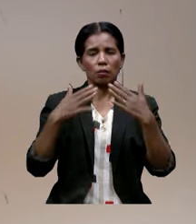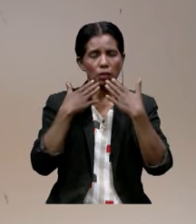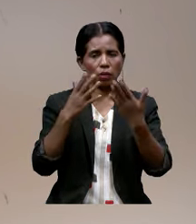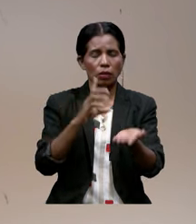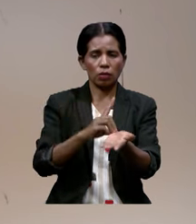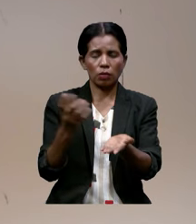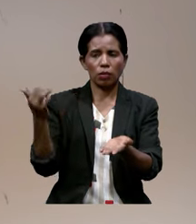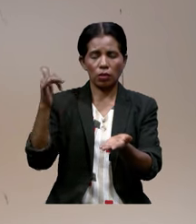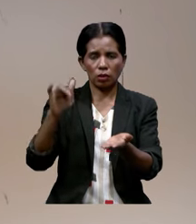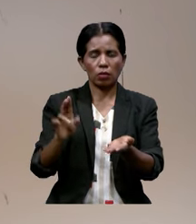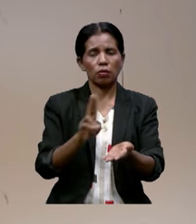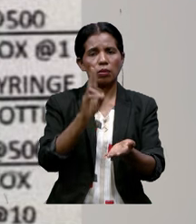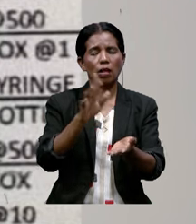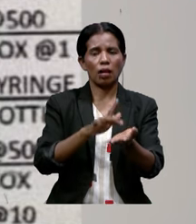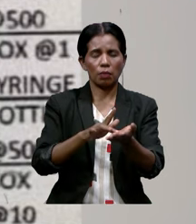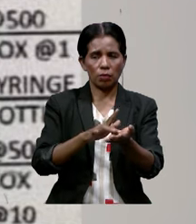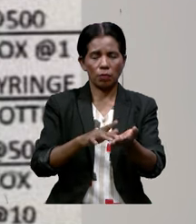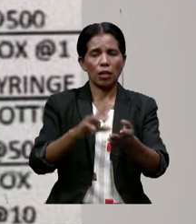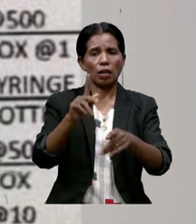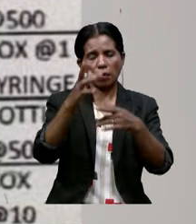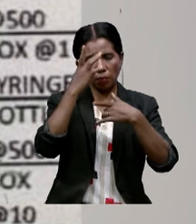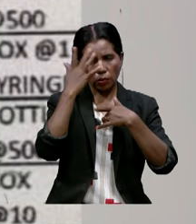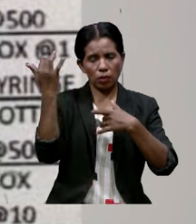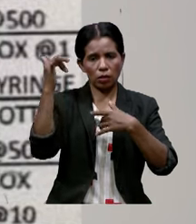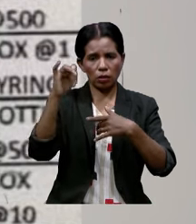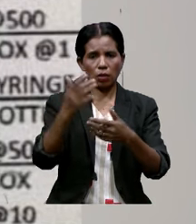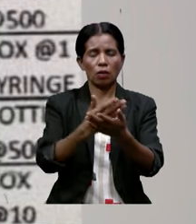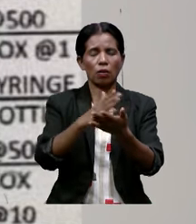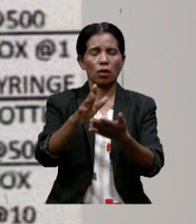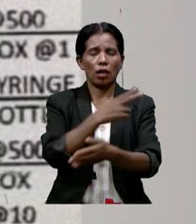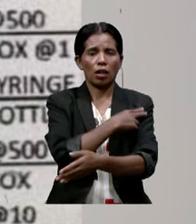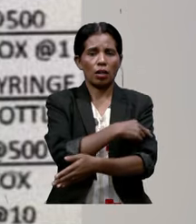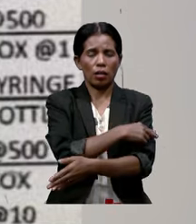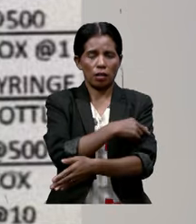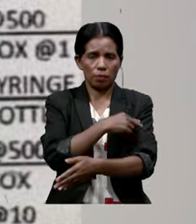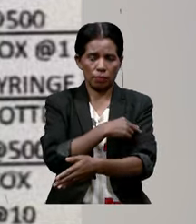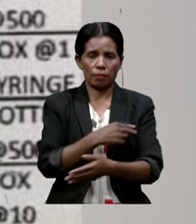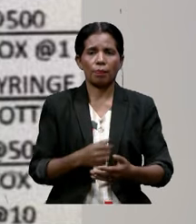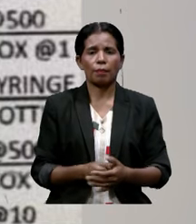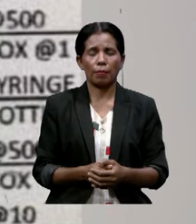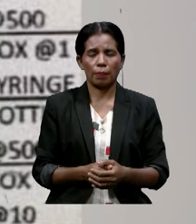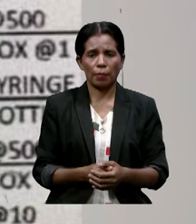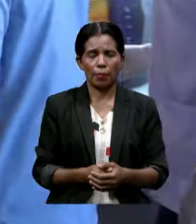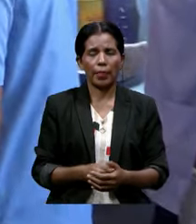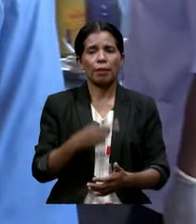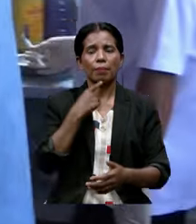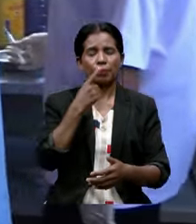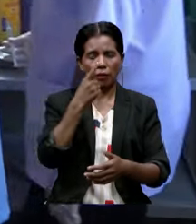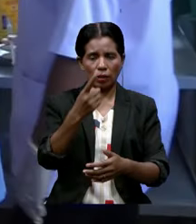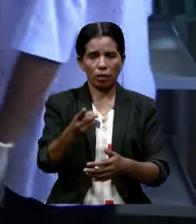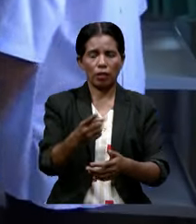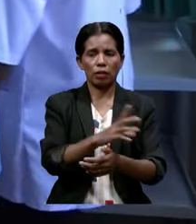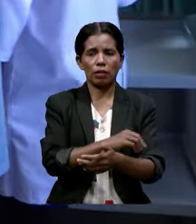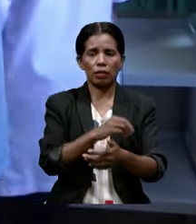sira passa receita ba paciente sira, odi ba sosa ai moruk ia clínica privada. Bainhira tenta confirma kona ba declaração Selimago